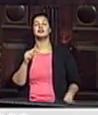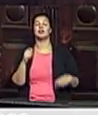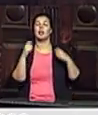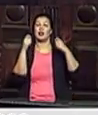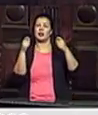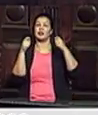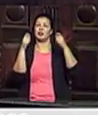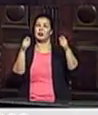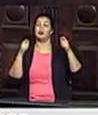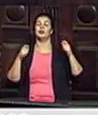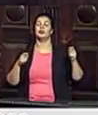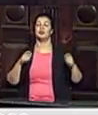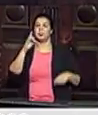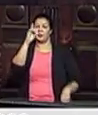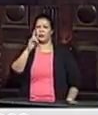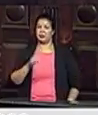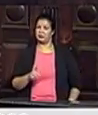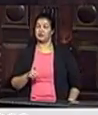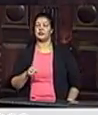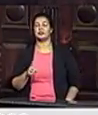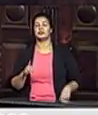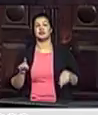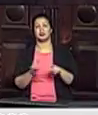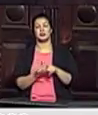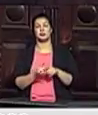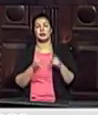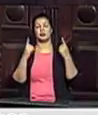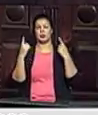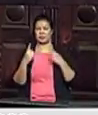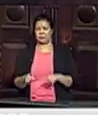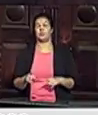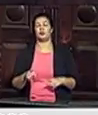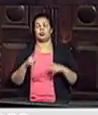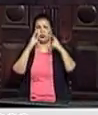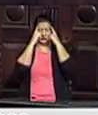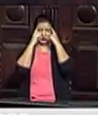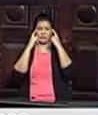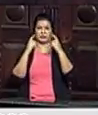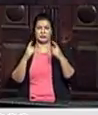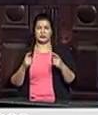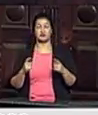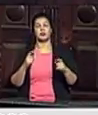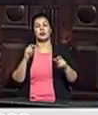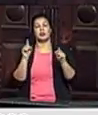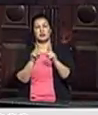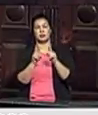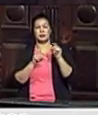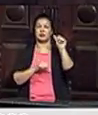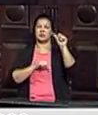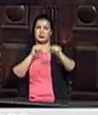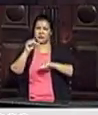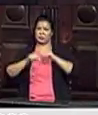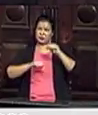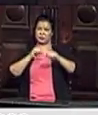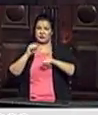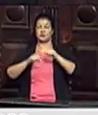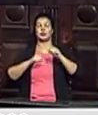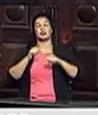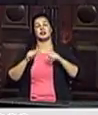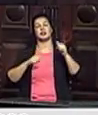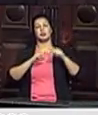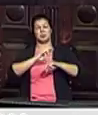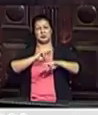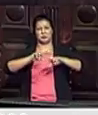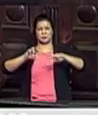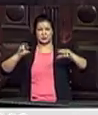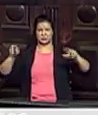luta por seus direitos e também em combate, em luta contra reformas promovidas